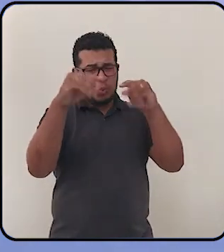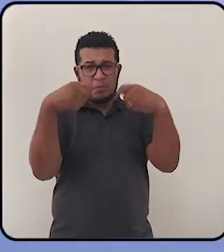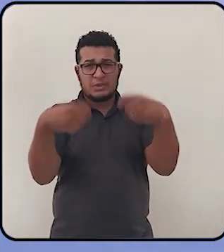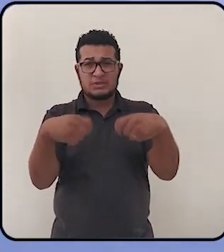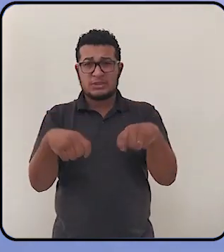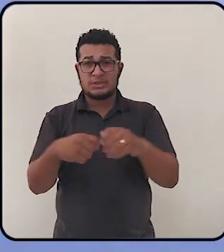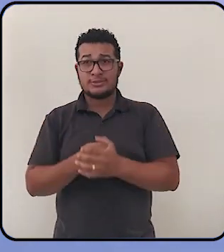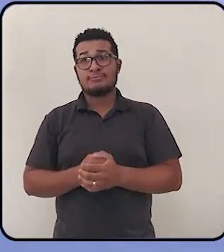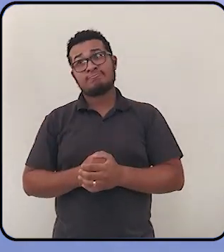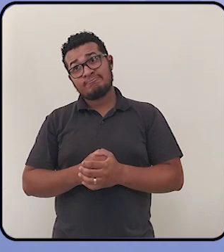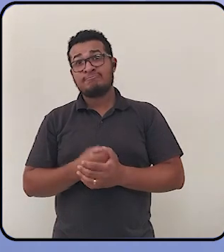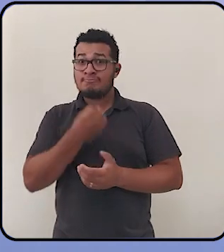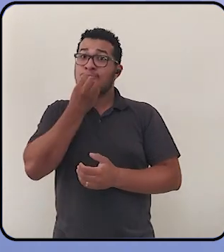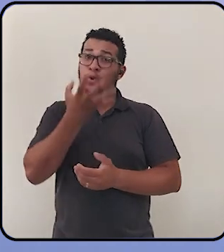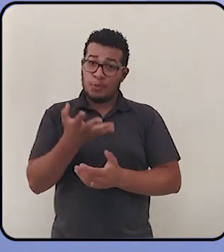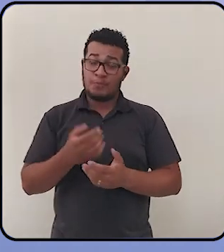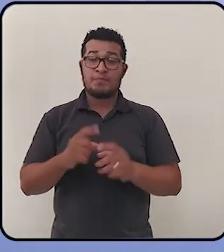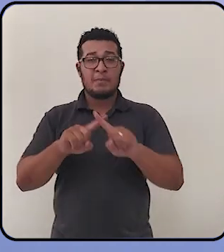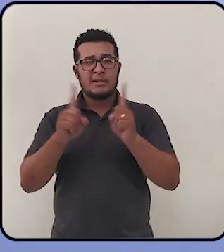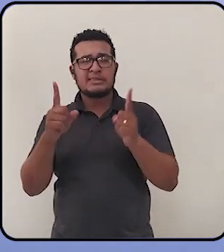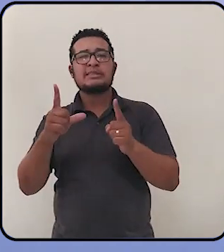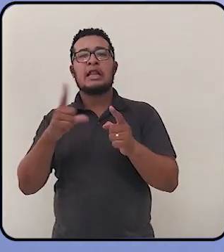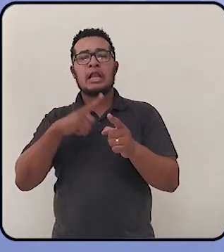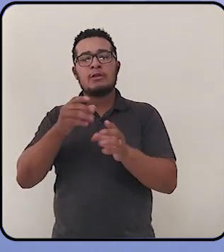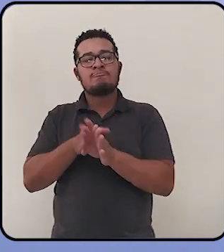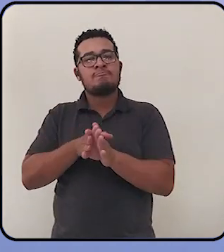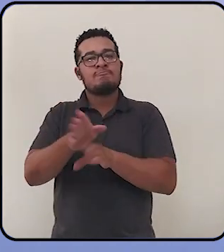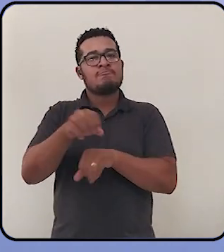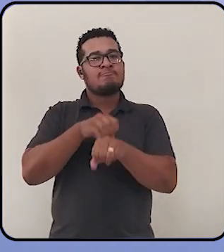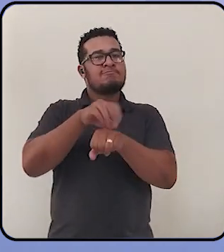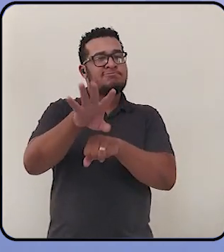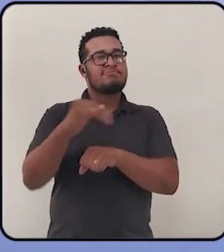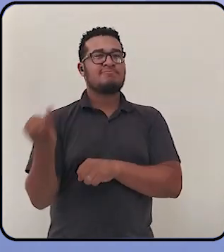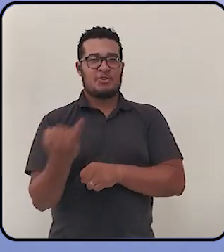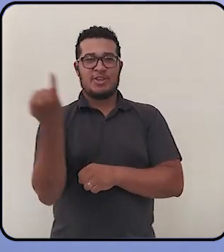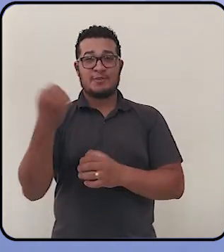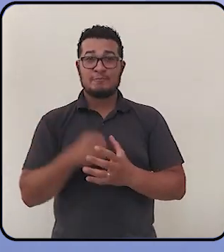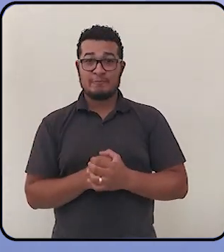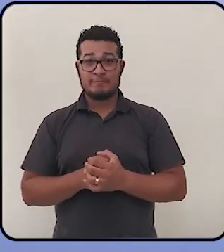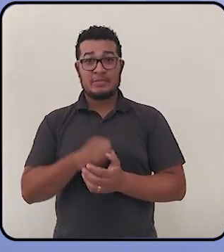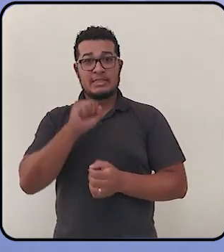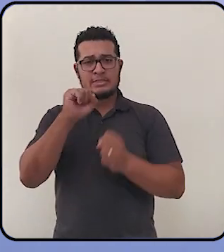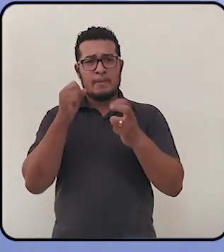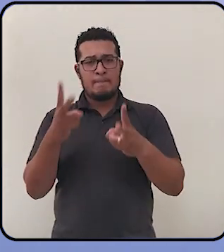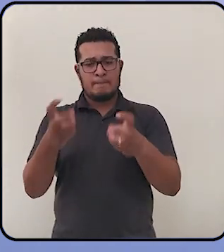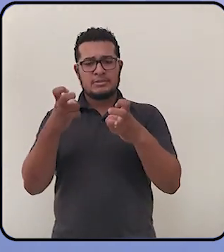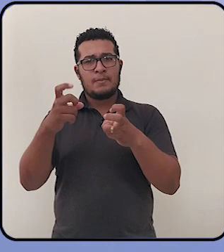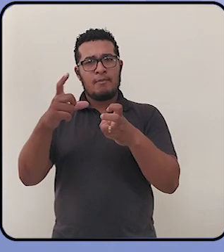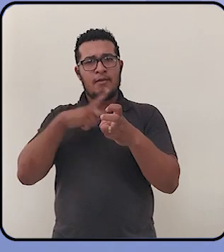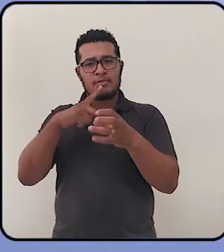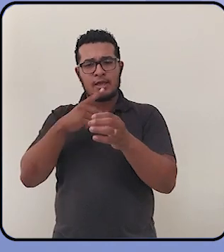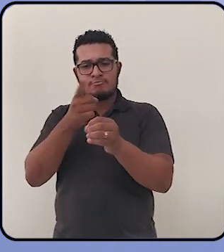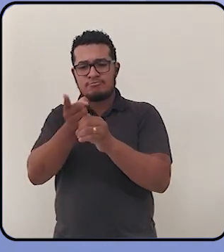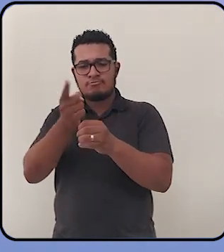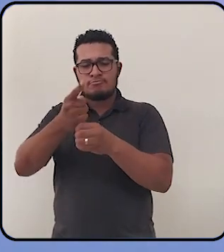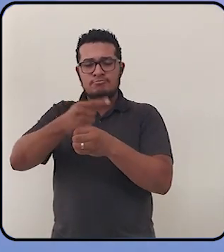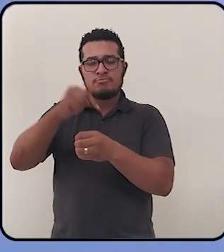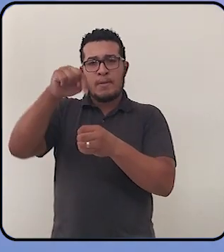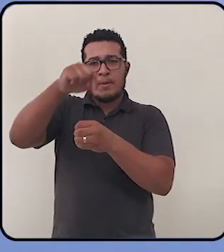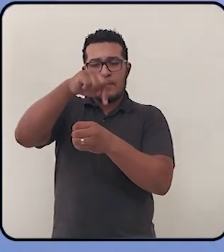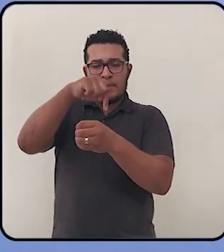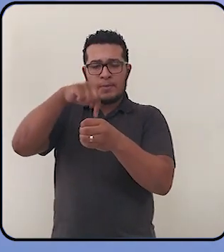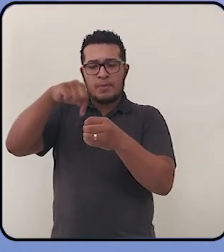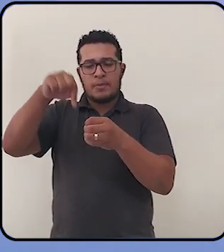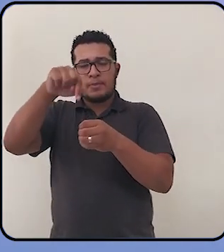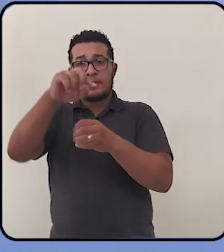tudo? É bom, mas tem um macete importante. Se vocês observarem bem a rosa dos ventos,